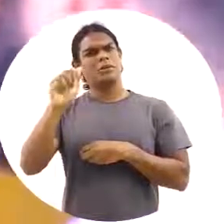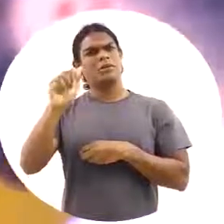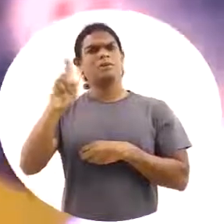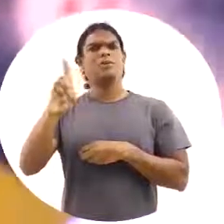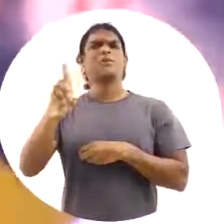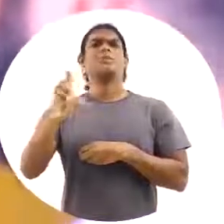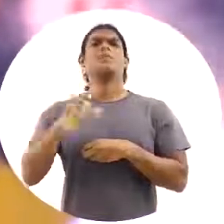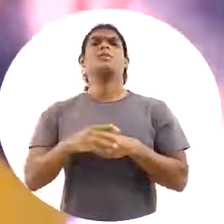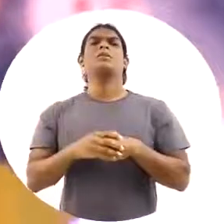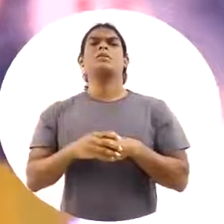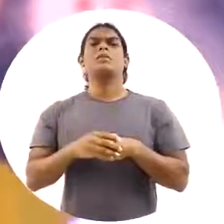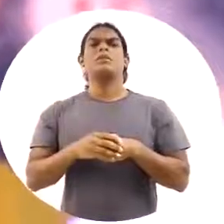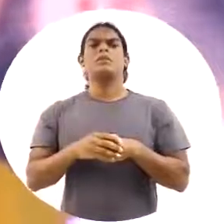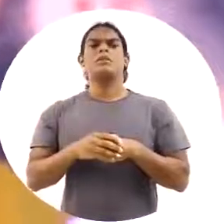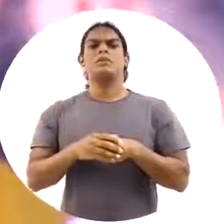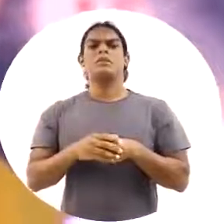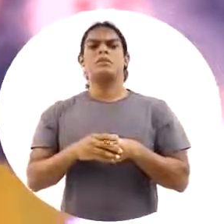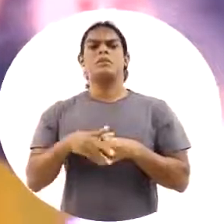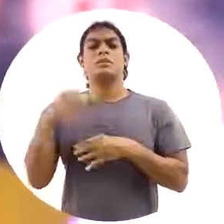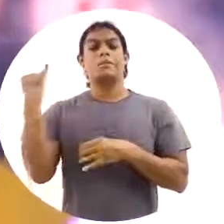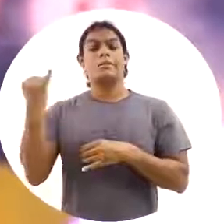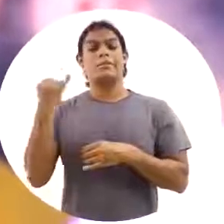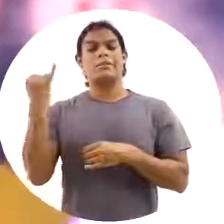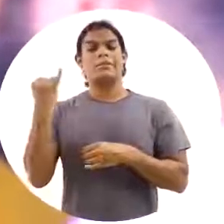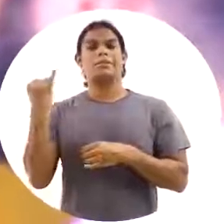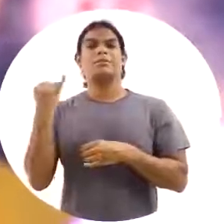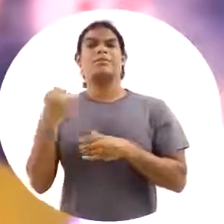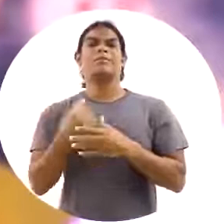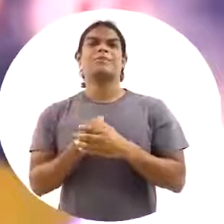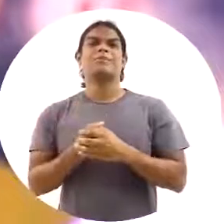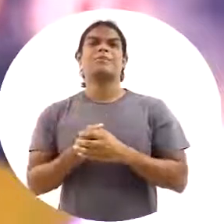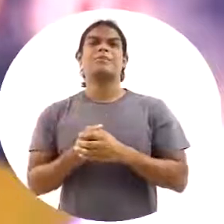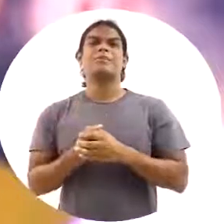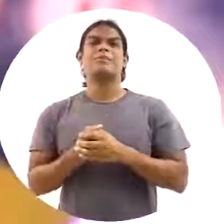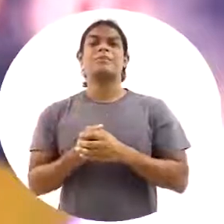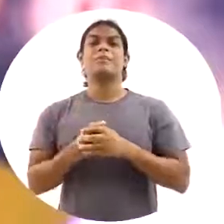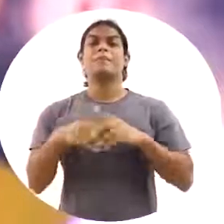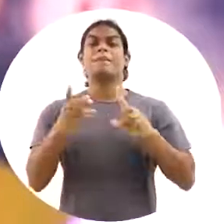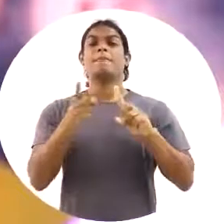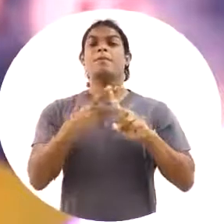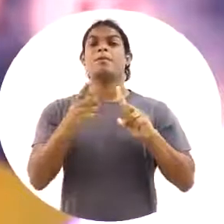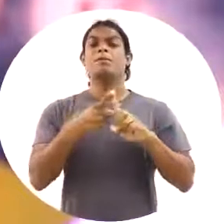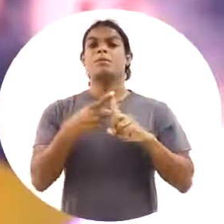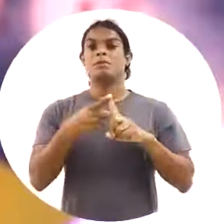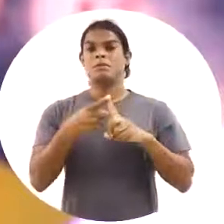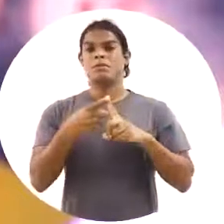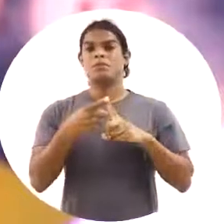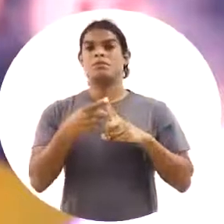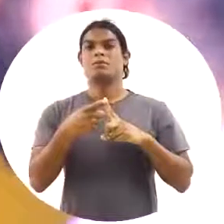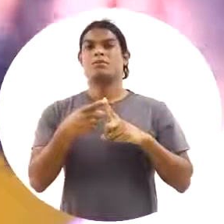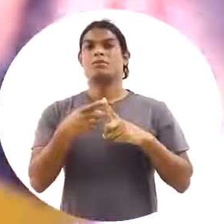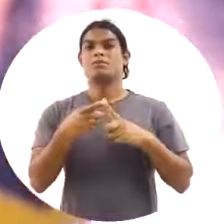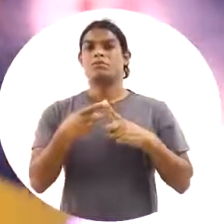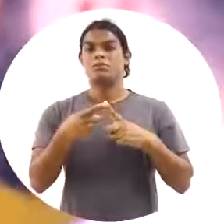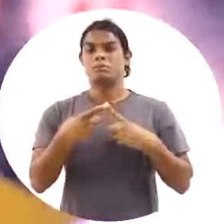Ela passa obrigatoriamente por dois pilares básicos. Um é que a arquitetura deve ser